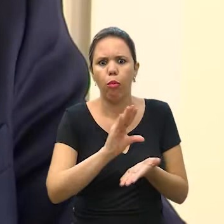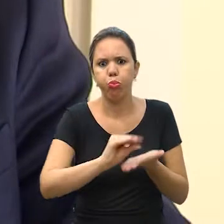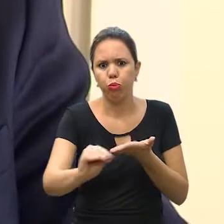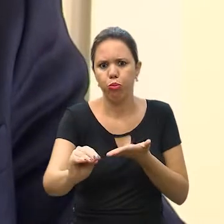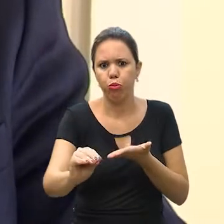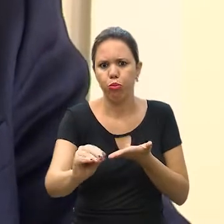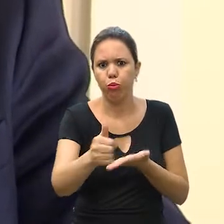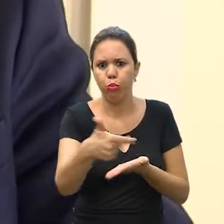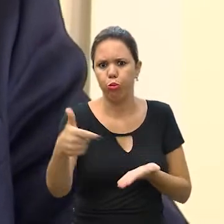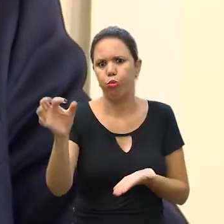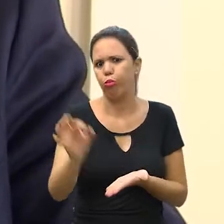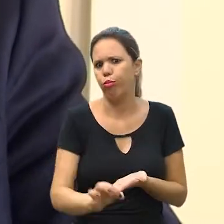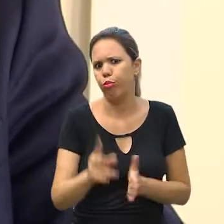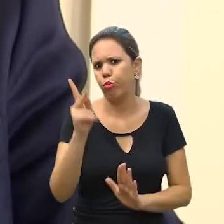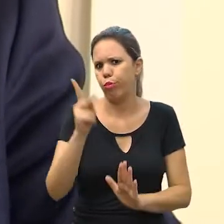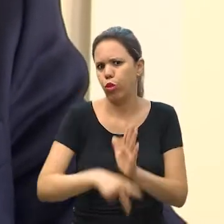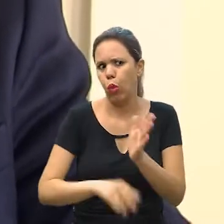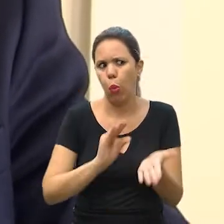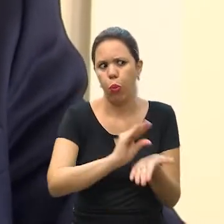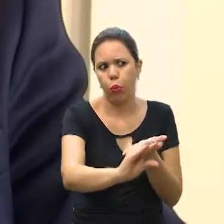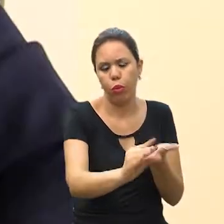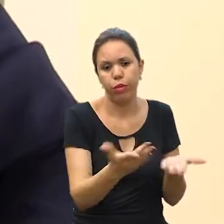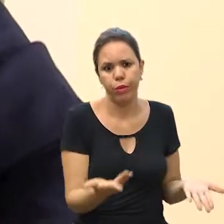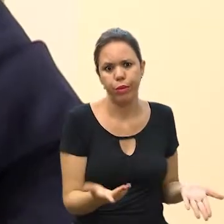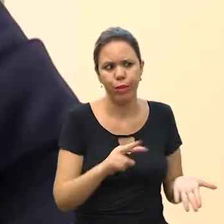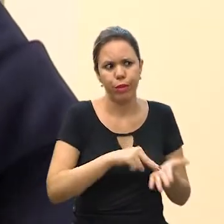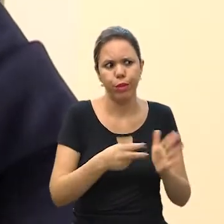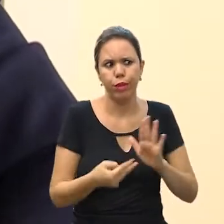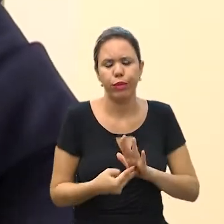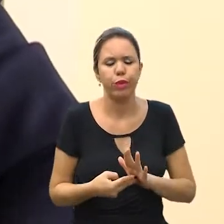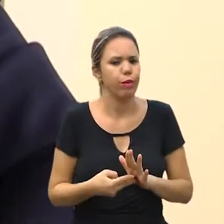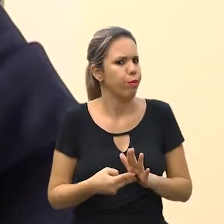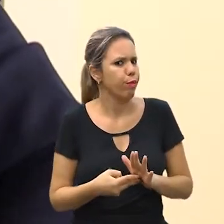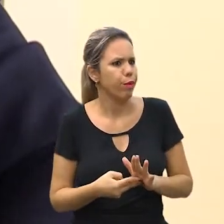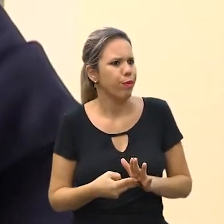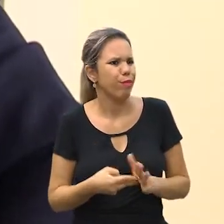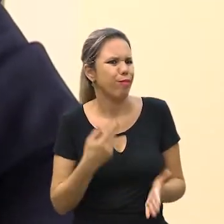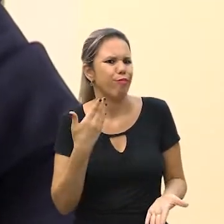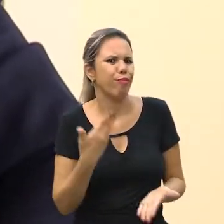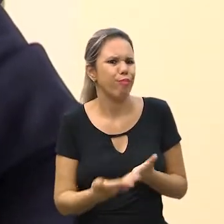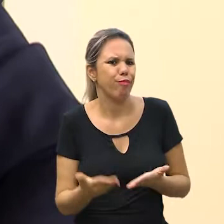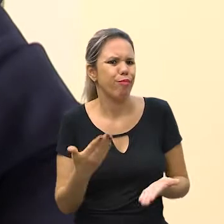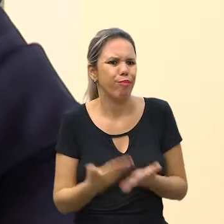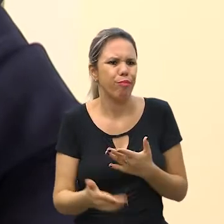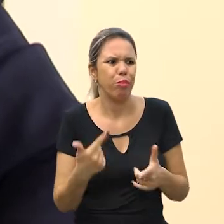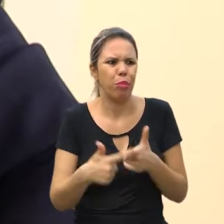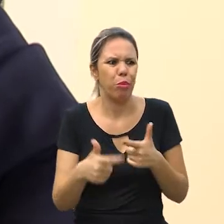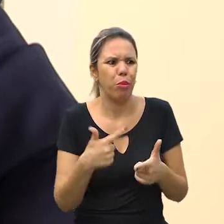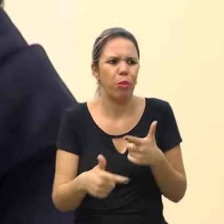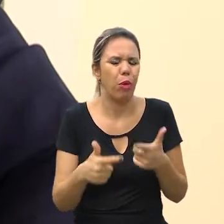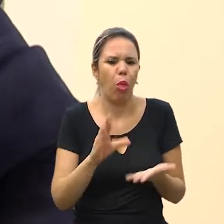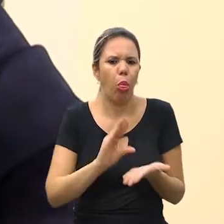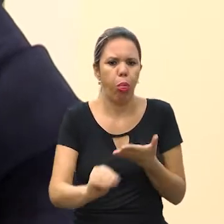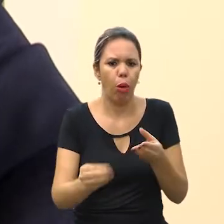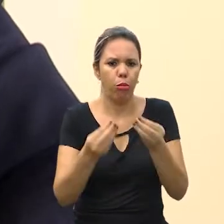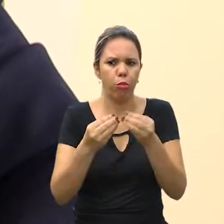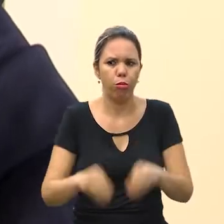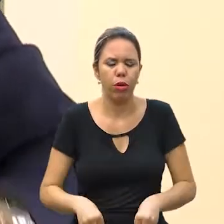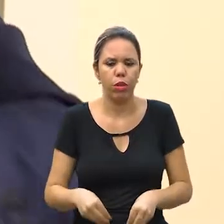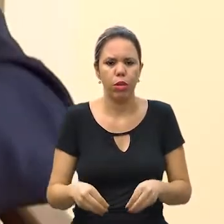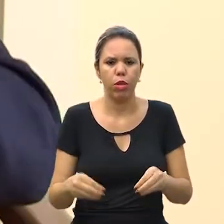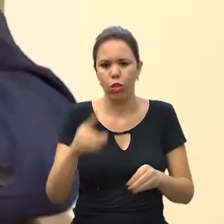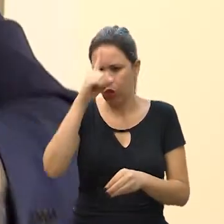corte linear de 12% do projeto. Isso representa uma perda financeira das Santas Casas